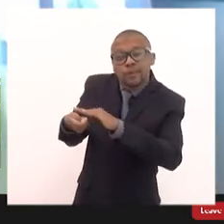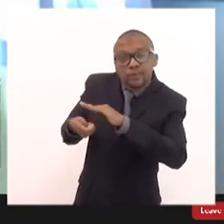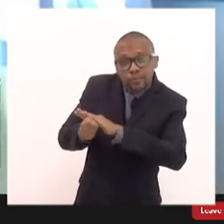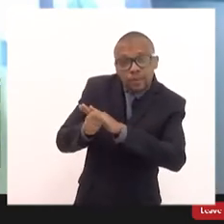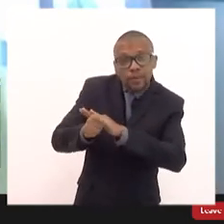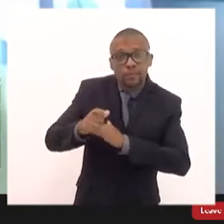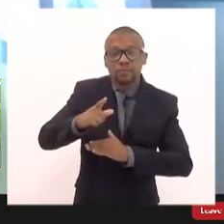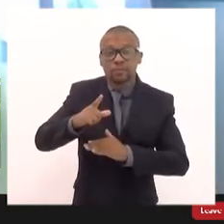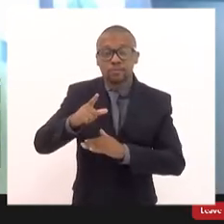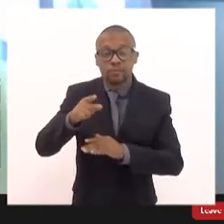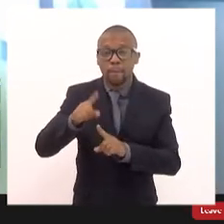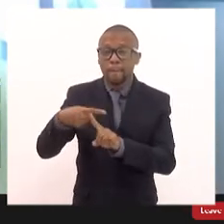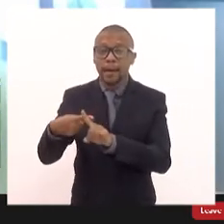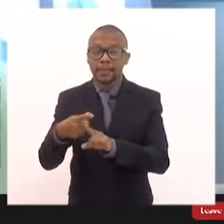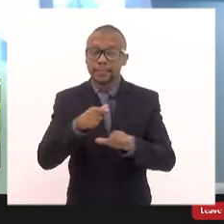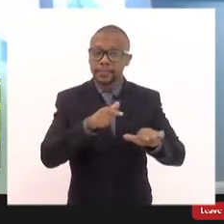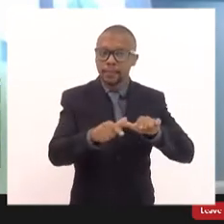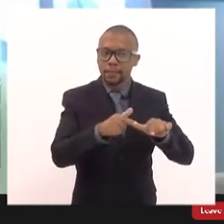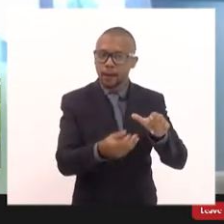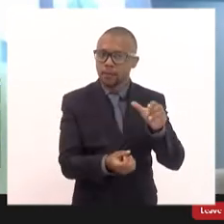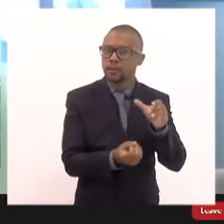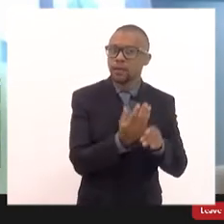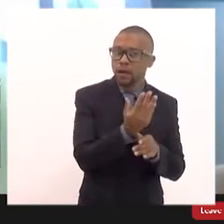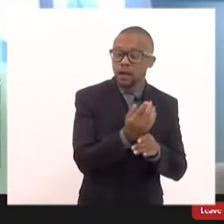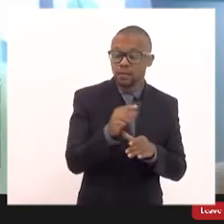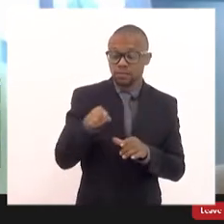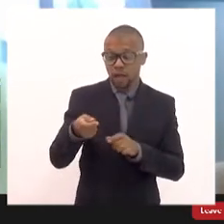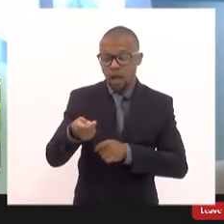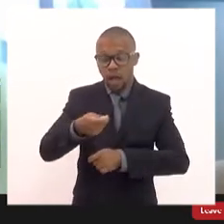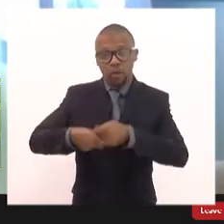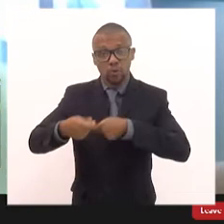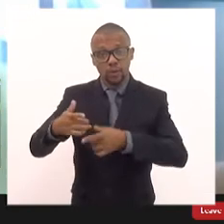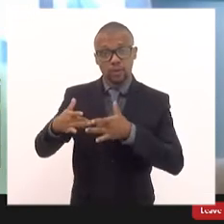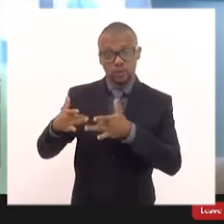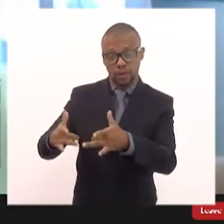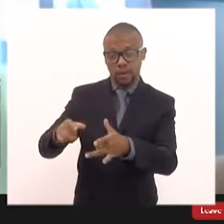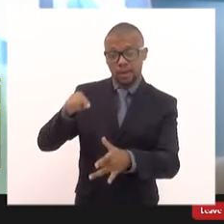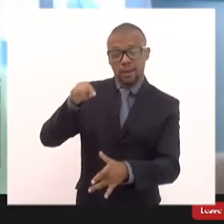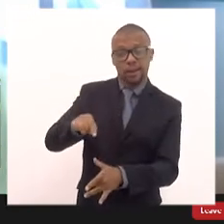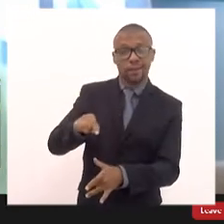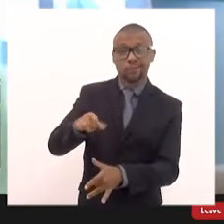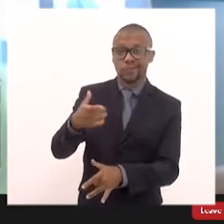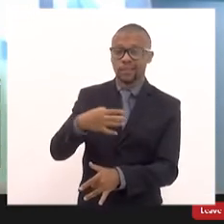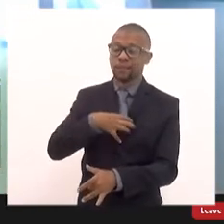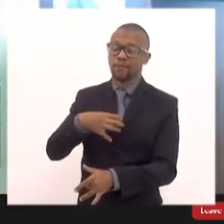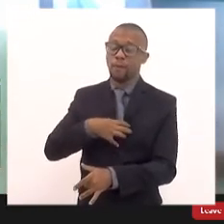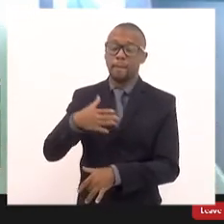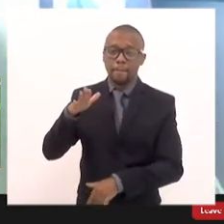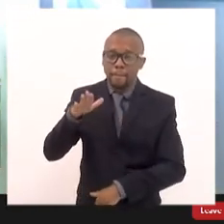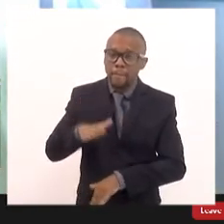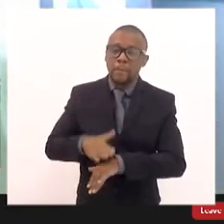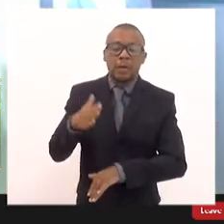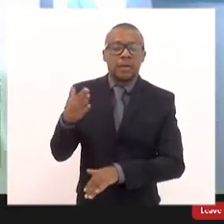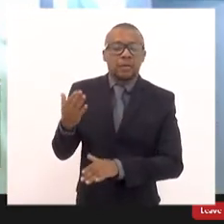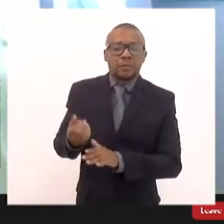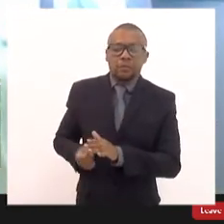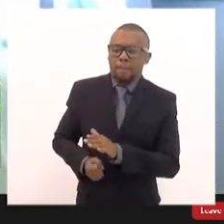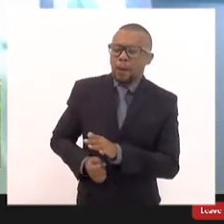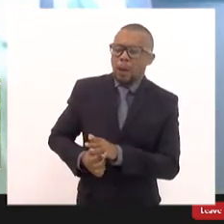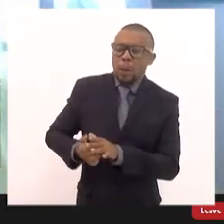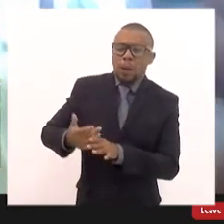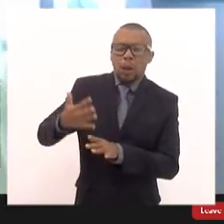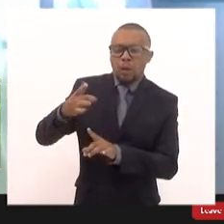emprego gerado, a economia solidária talvez seja uma das formas que tenha o maior